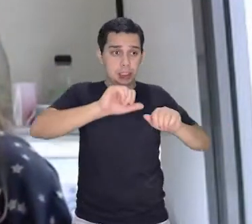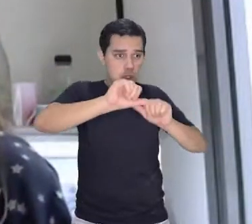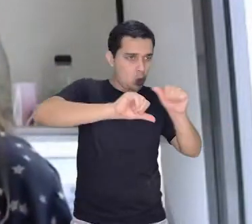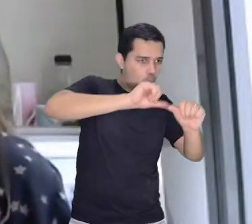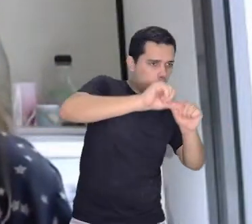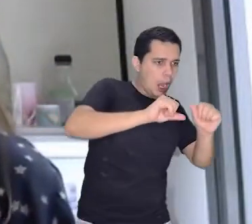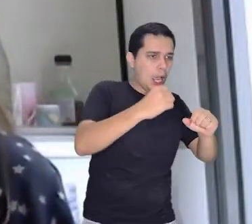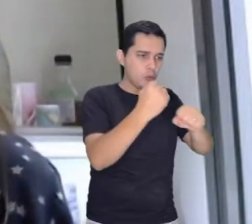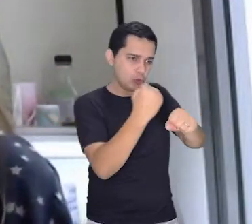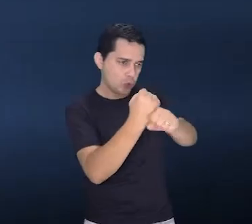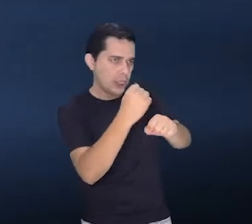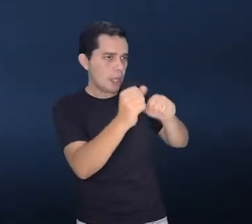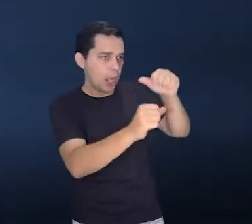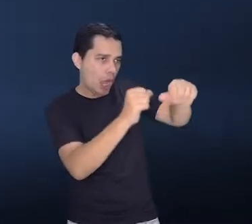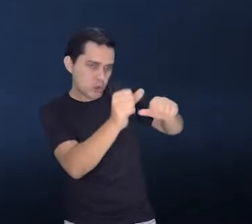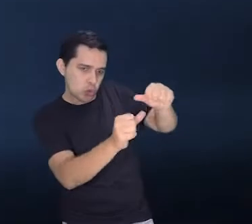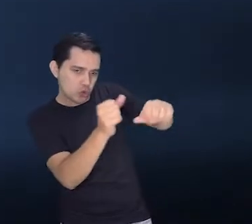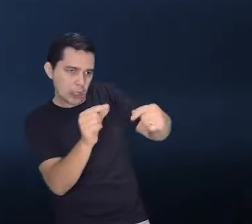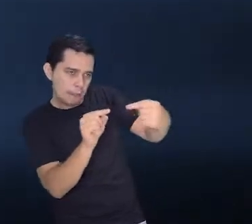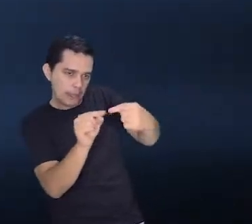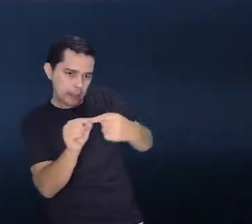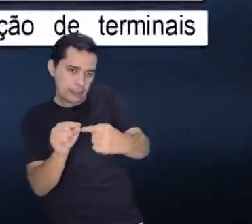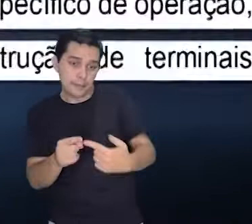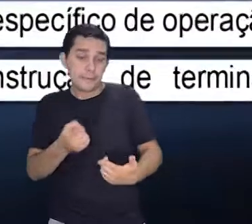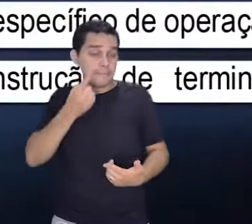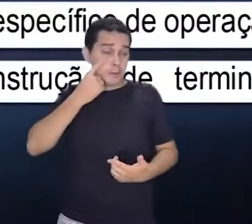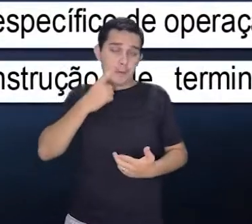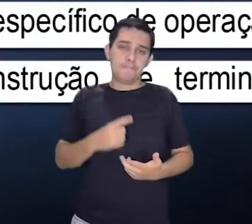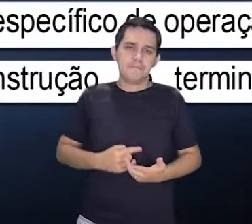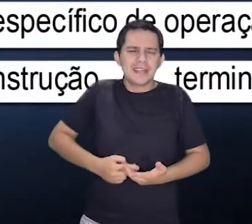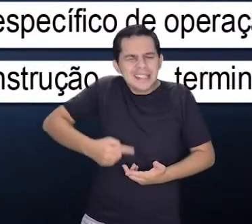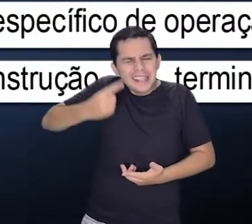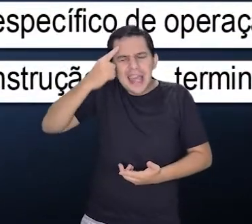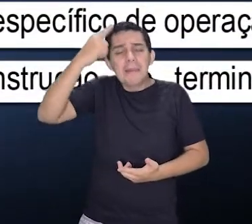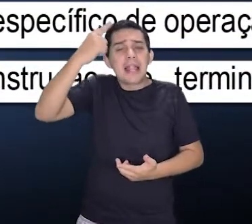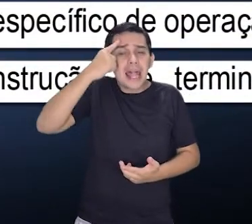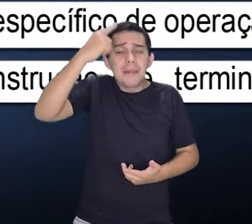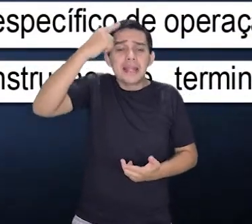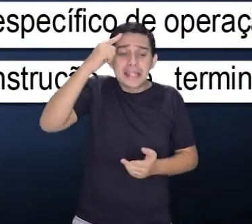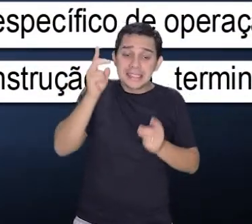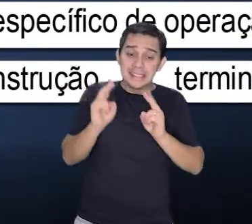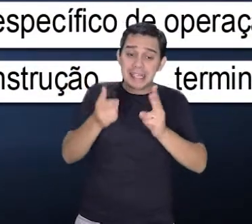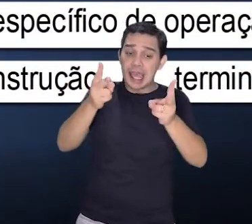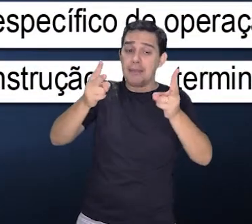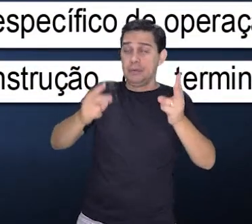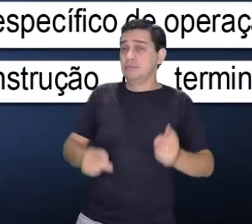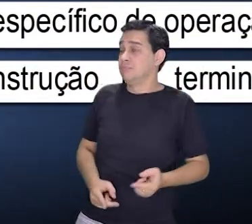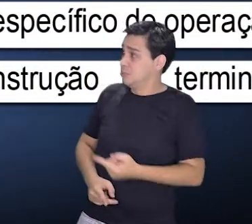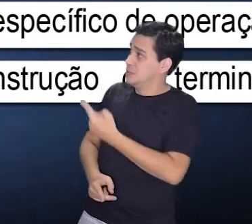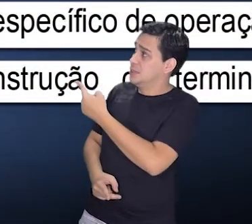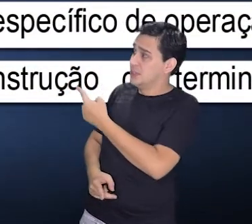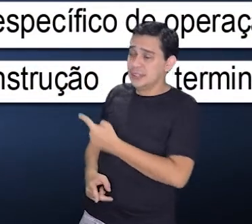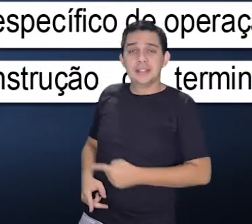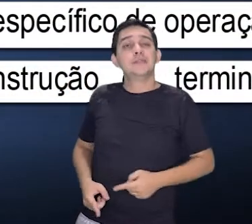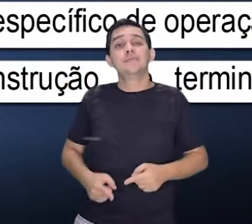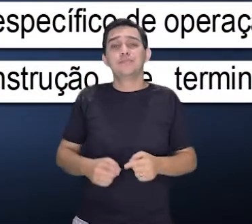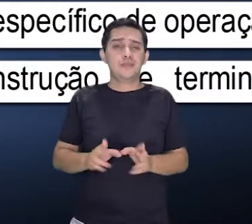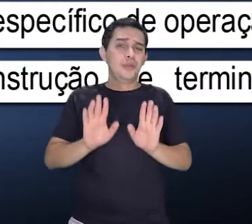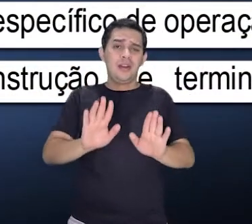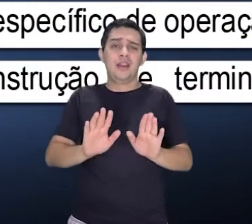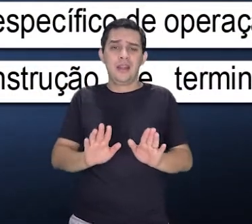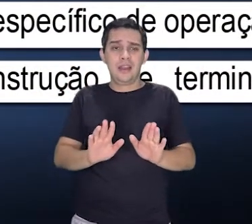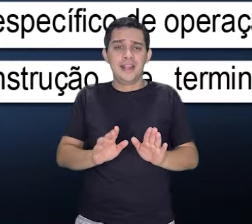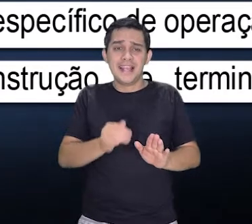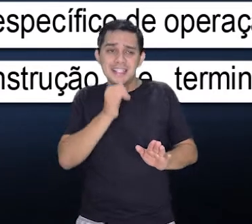obras necessárias, desses ajustes necessários. E lembrando sempre que isso é uma constante, porque não basta